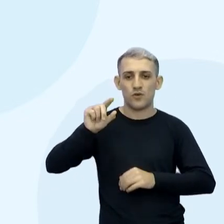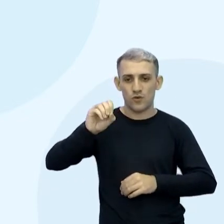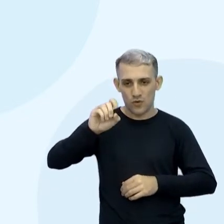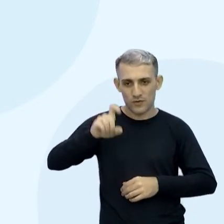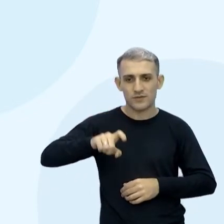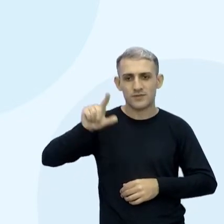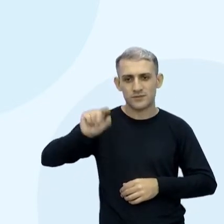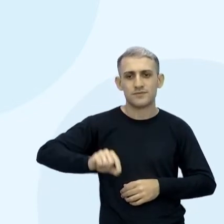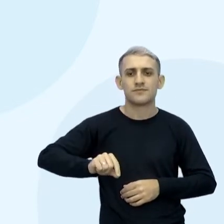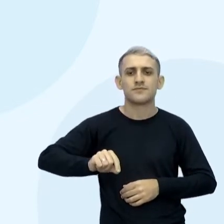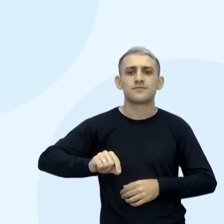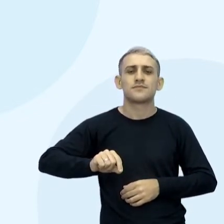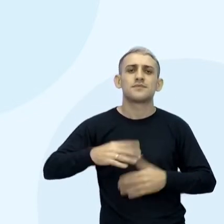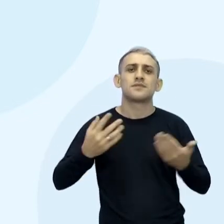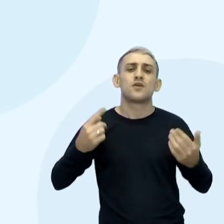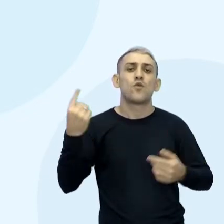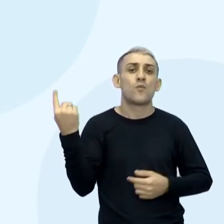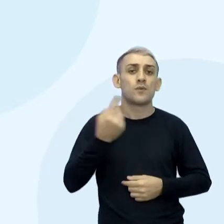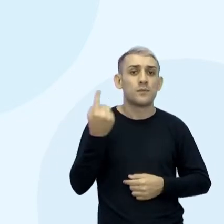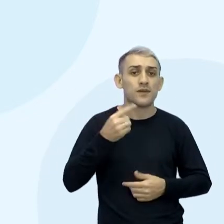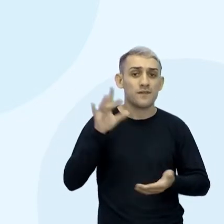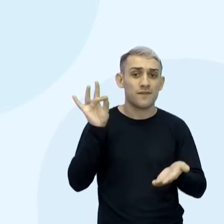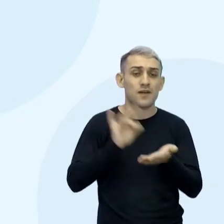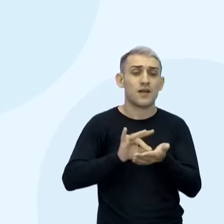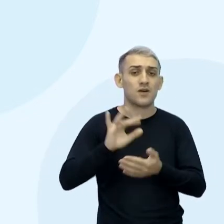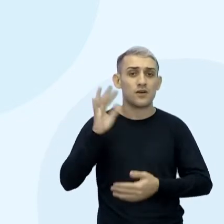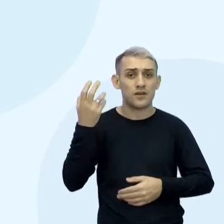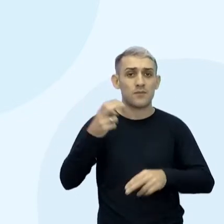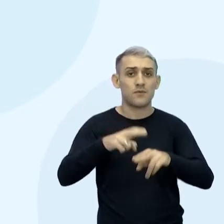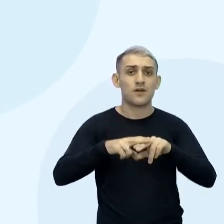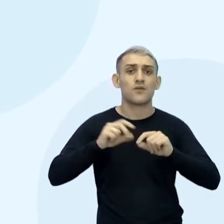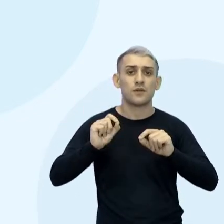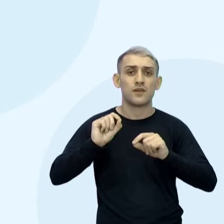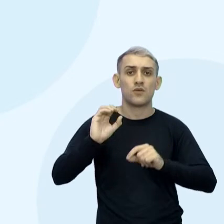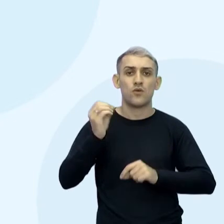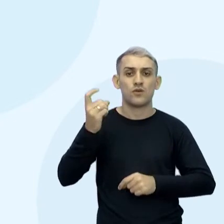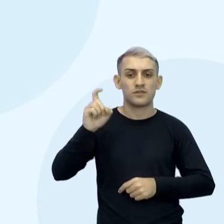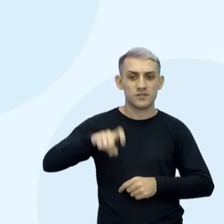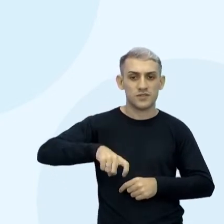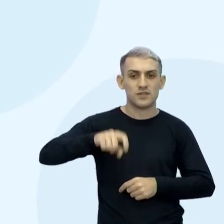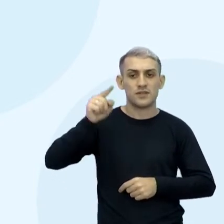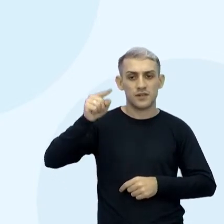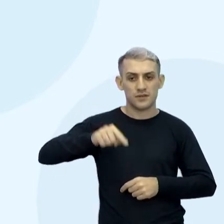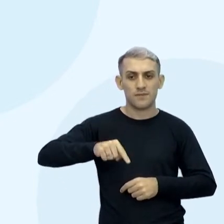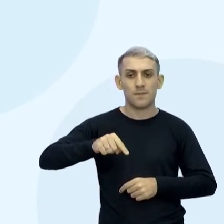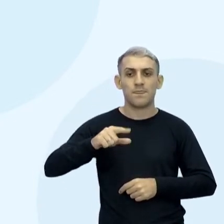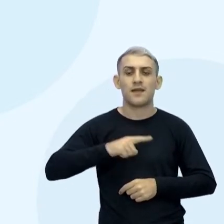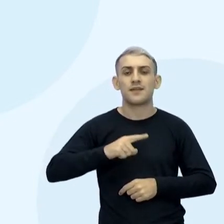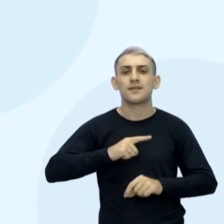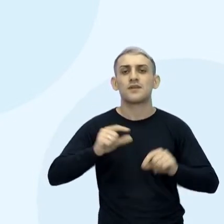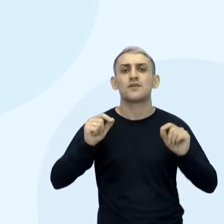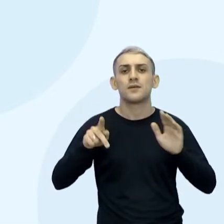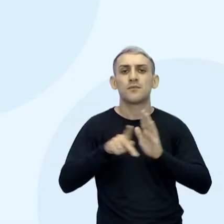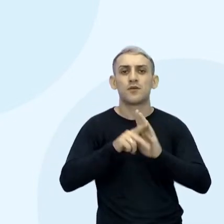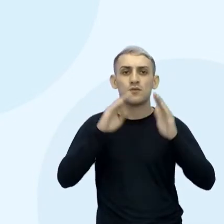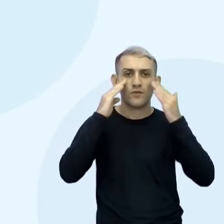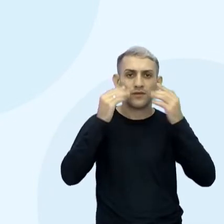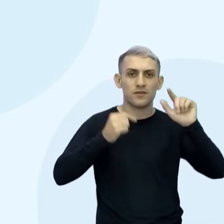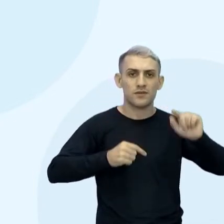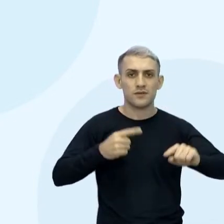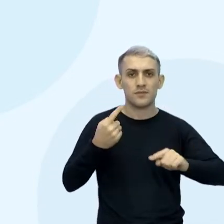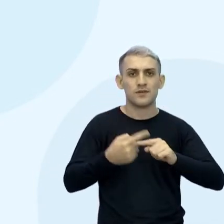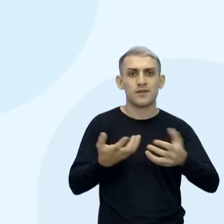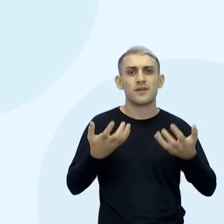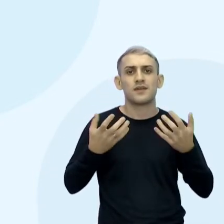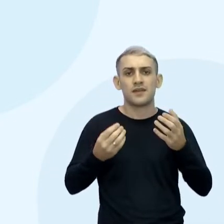falou. Então, o primeiro fato ocorre, que é a queda de oxigênio. E aí, a concentração diminui porque quer fabricar